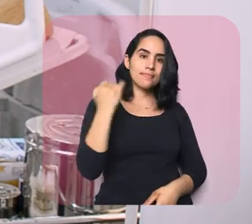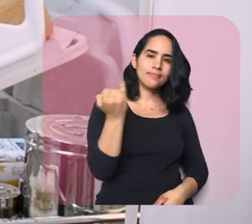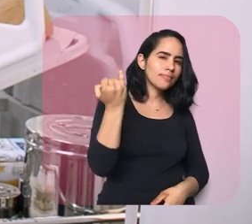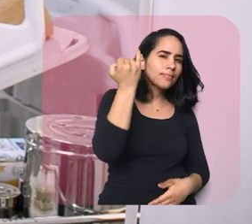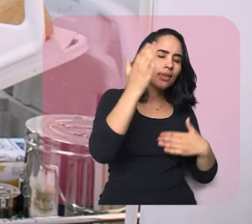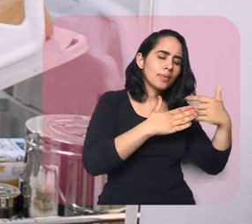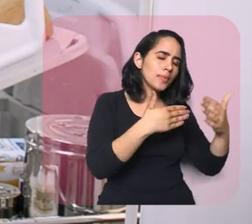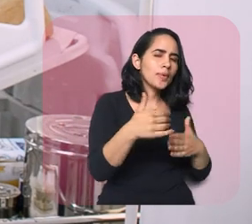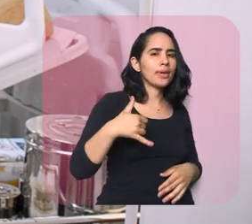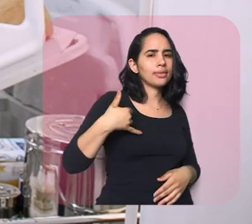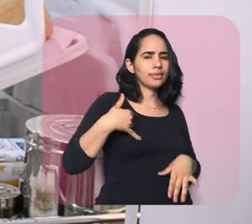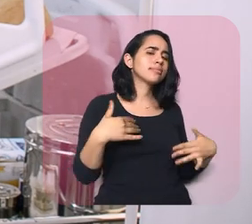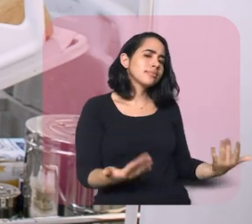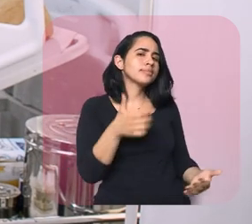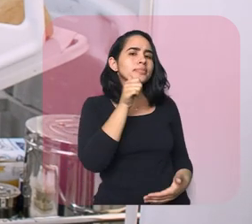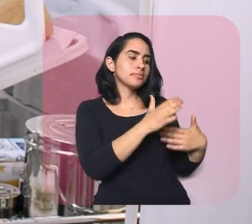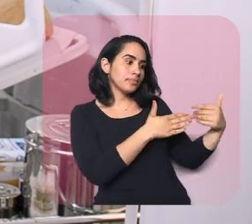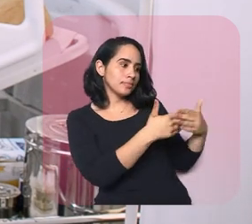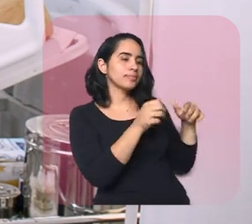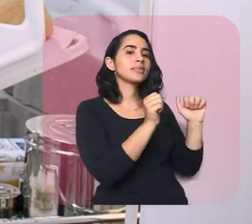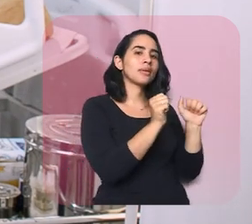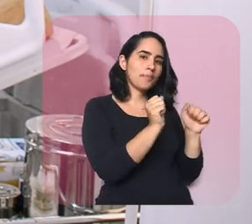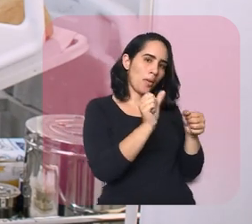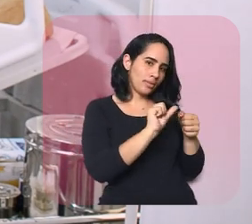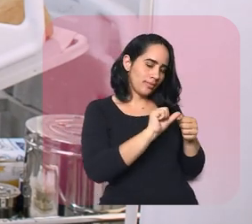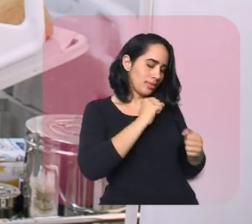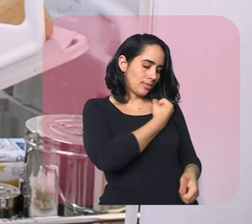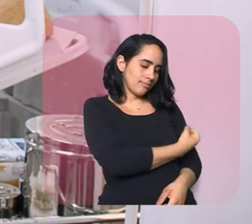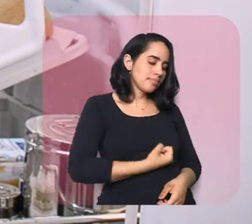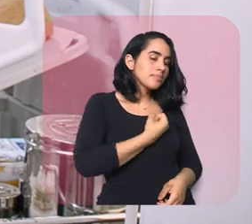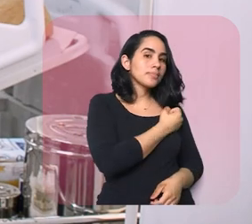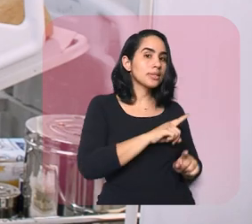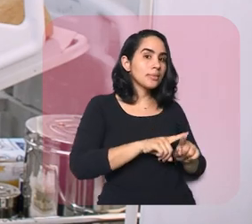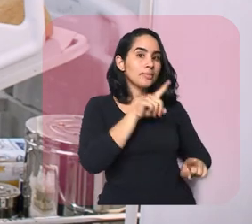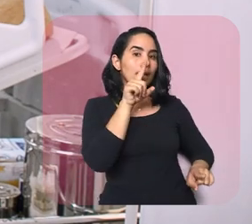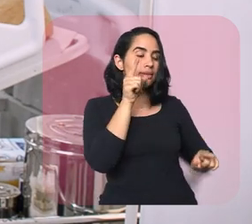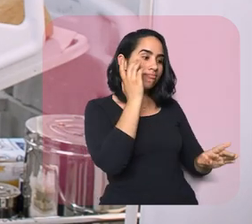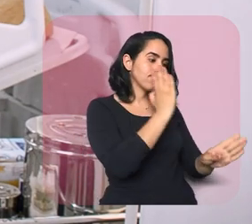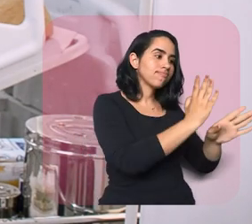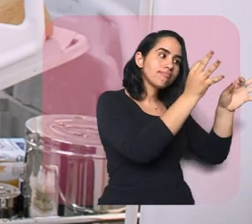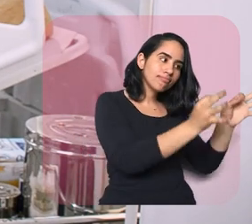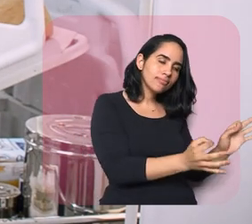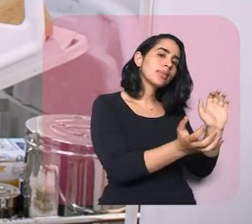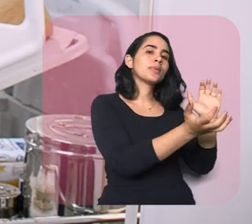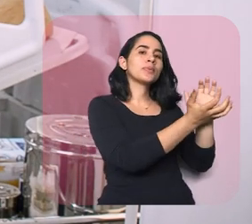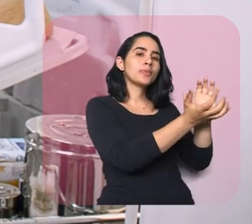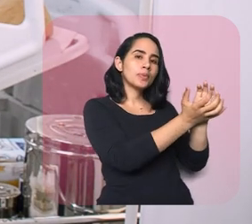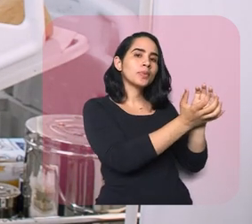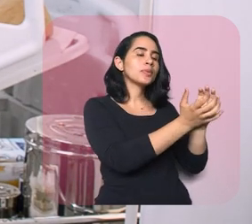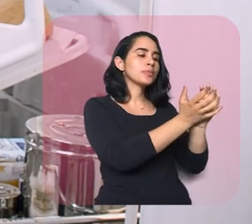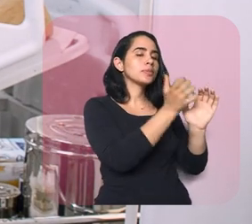em qualquer idade. Então, qualquer mulher, ela pode realizar a ultrassom. Porém, é um exame mais preciso em